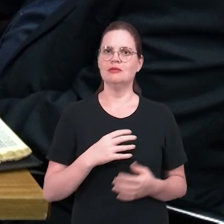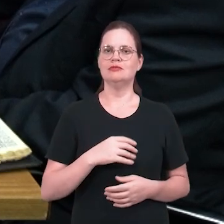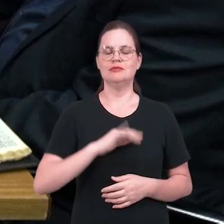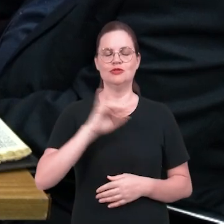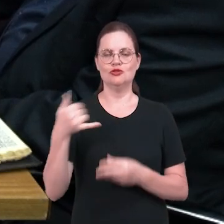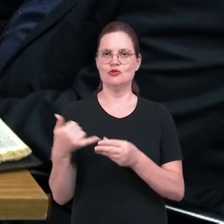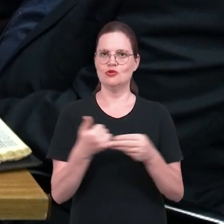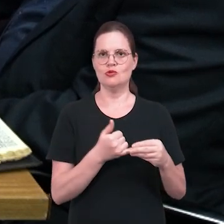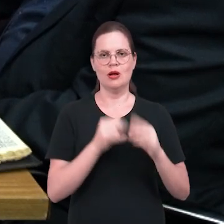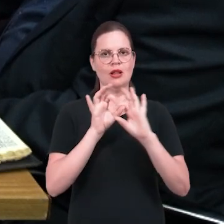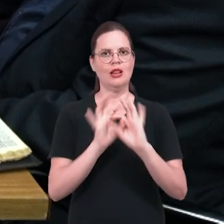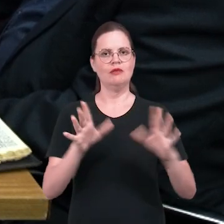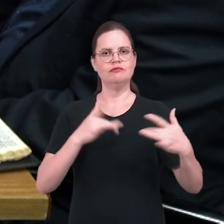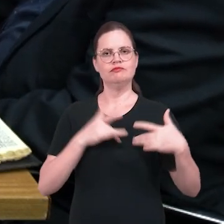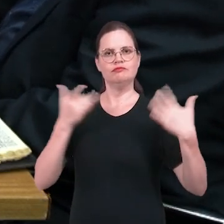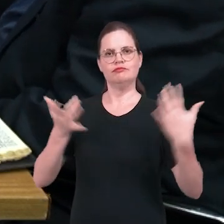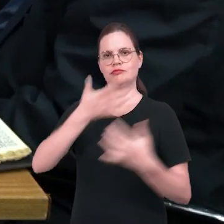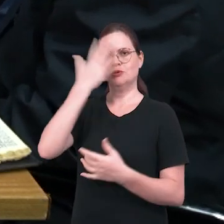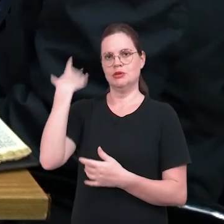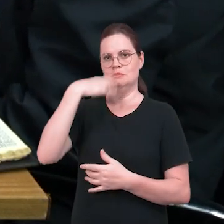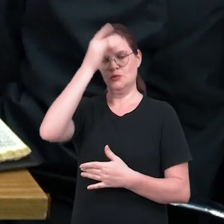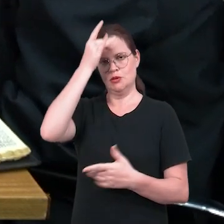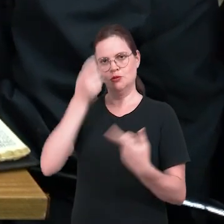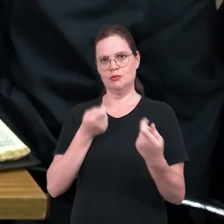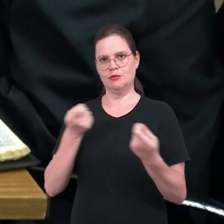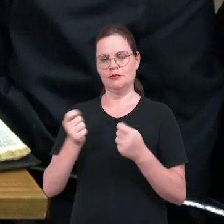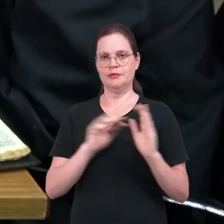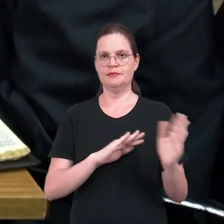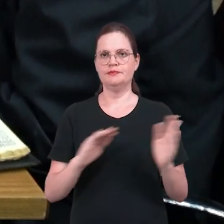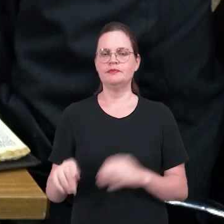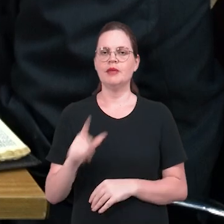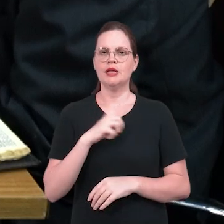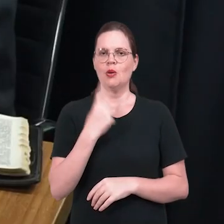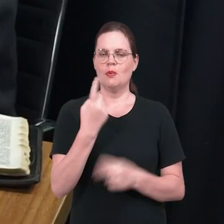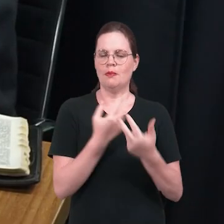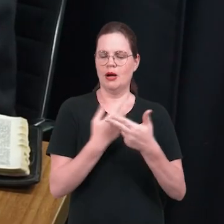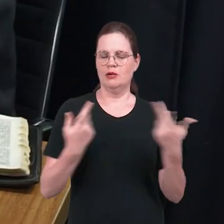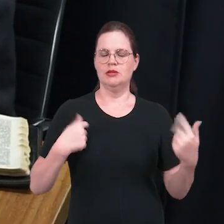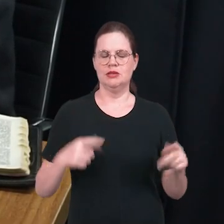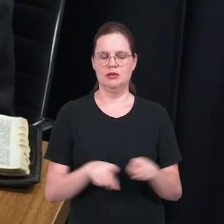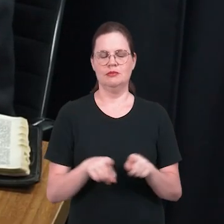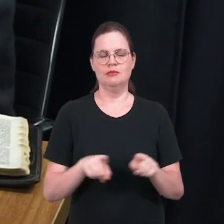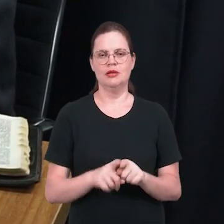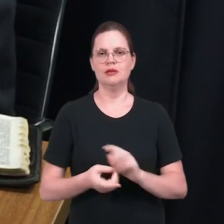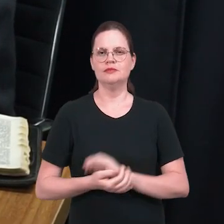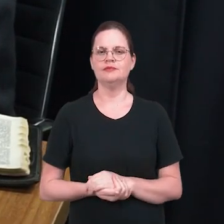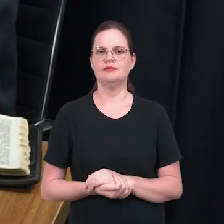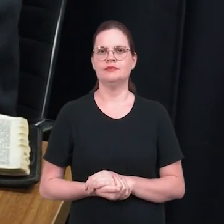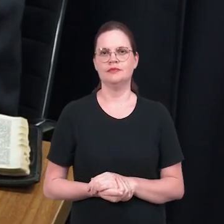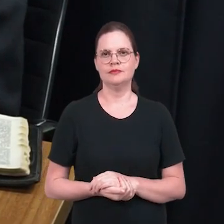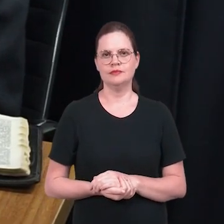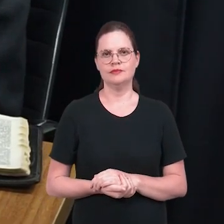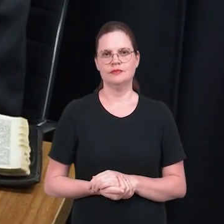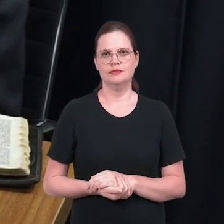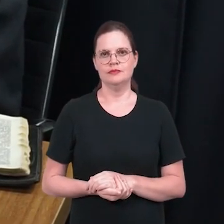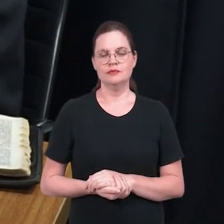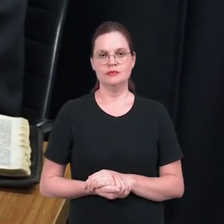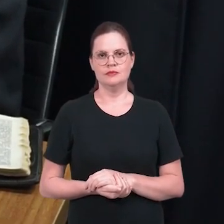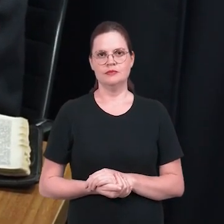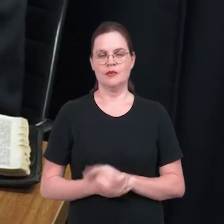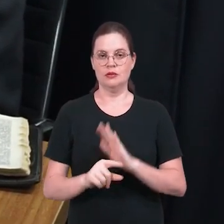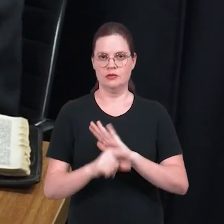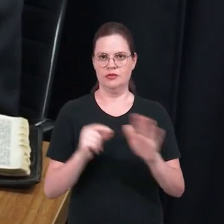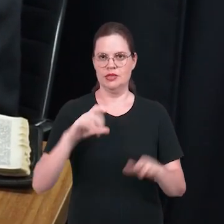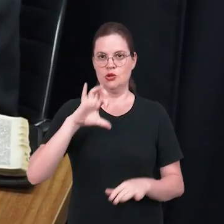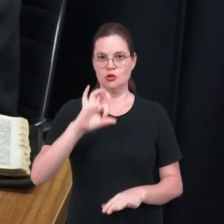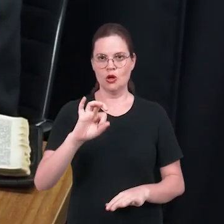Josué estava à disposição do Espírito Santo. E tem um aspecto aqui, Peixoto, que até você comentou em off aqui, que eu acho que é